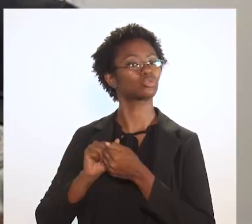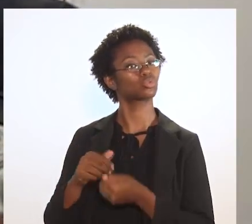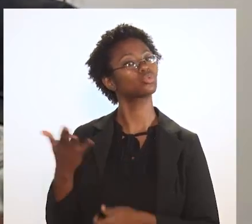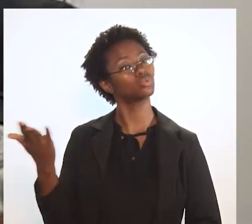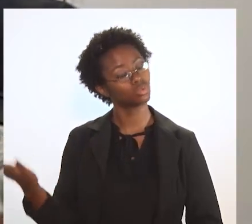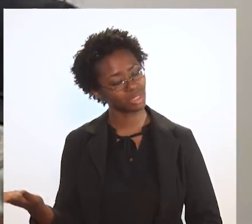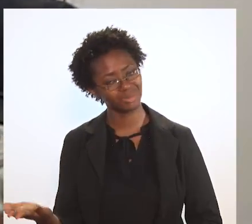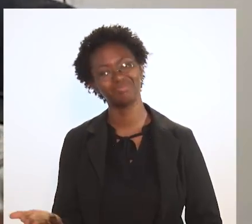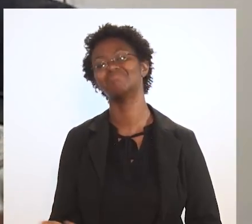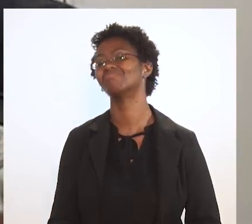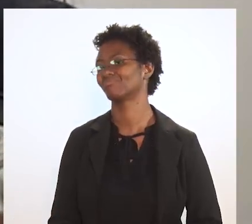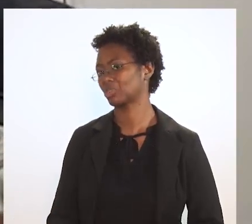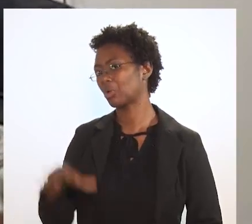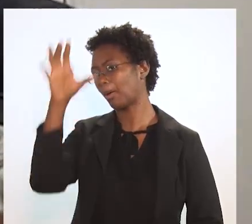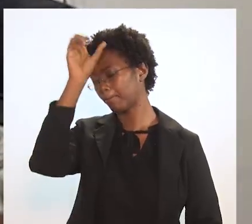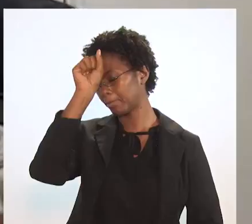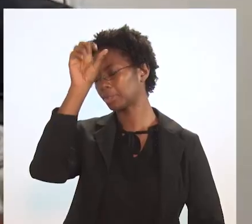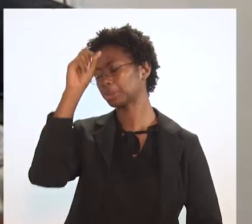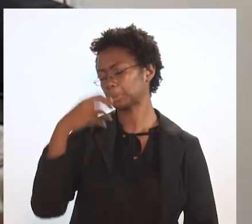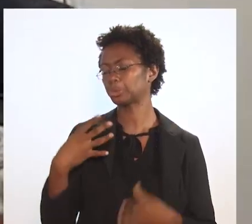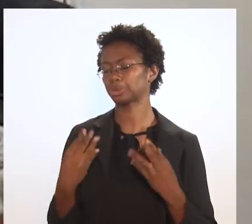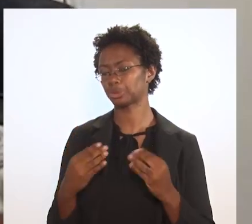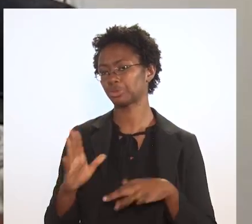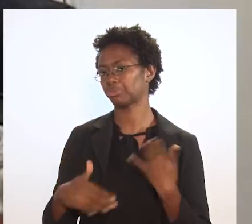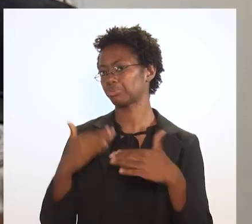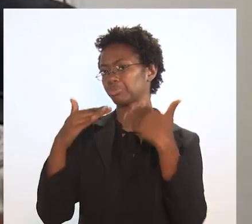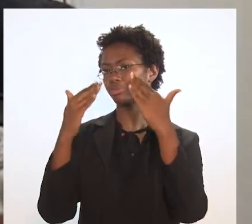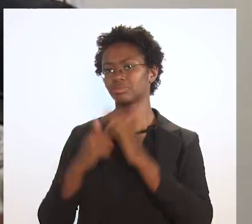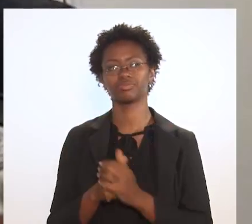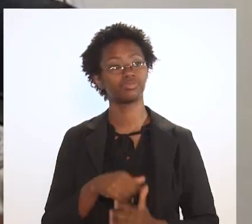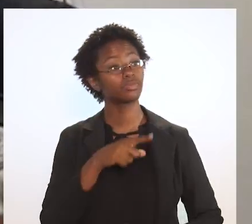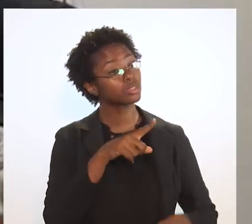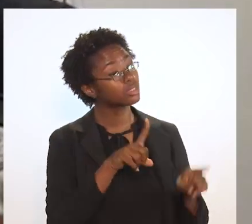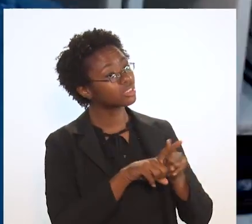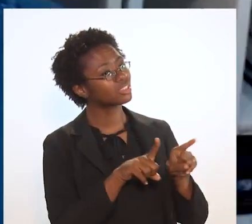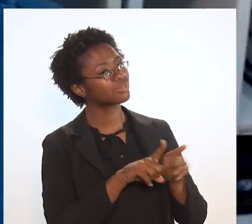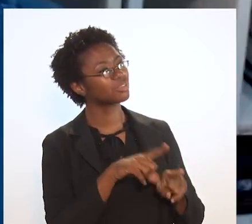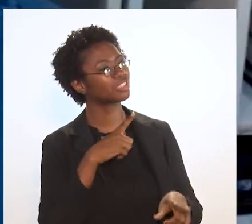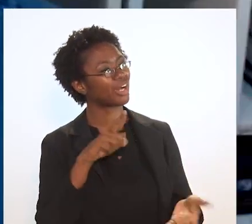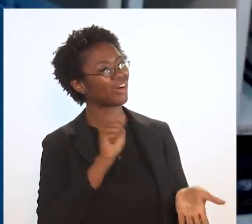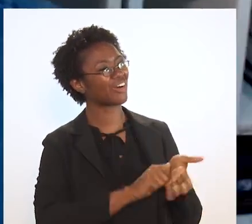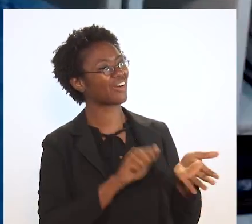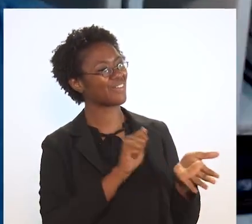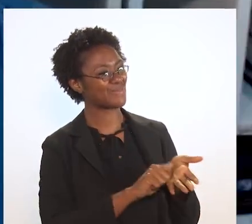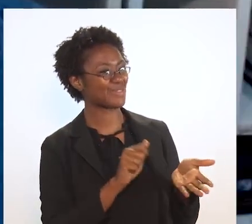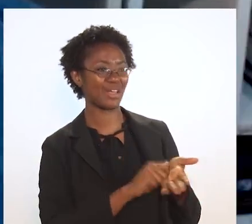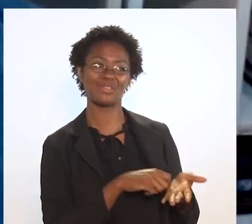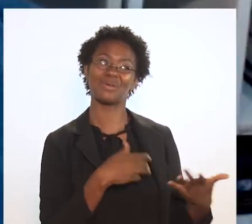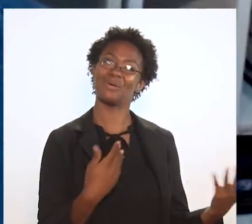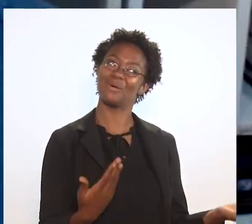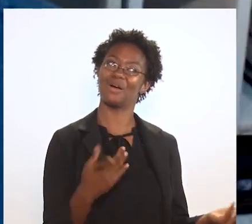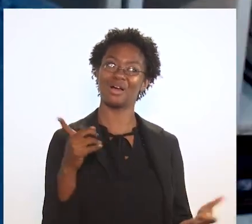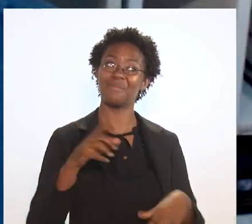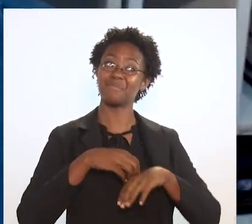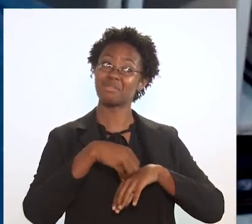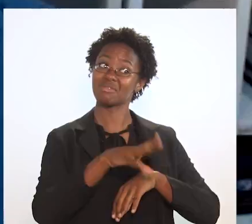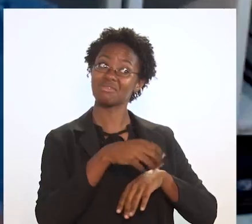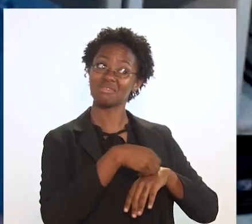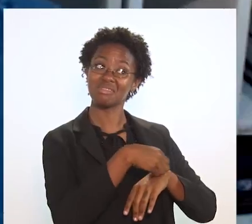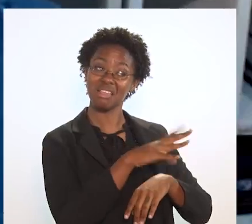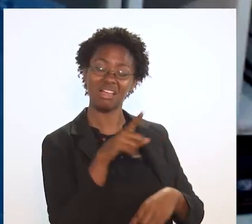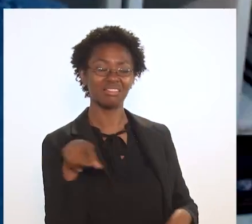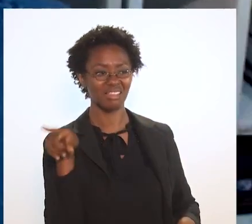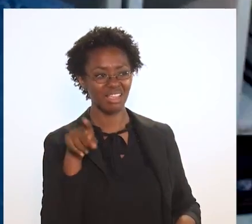de tocar ali na banda dele, eu aprendi, foi muito. E também você tinha o compositor Bezerra,